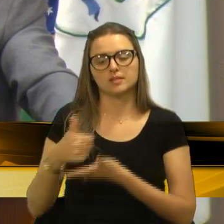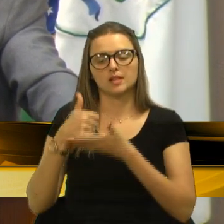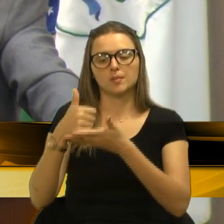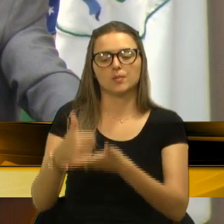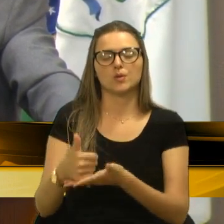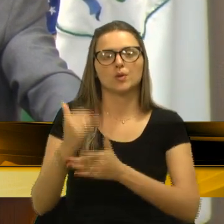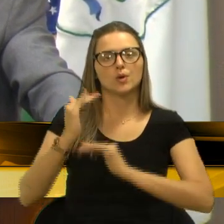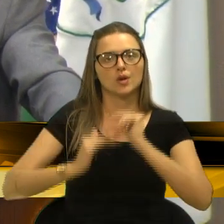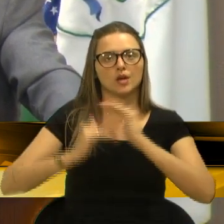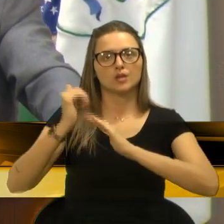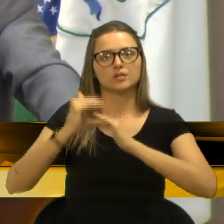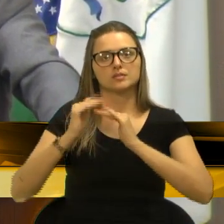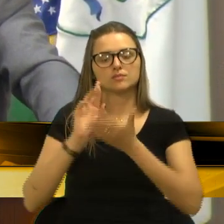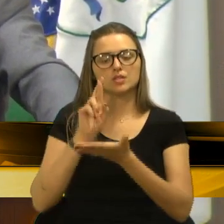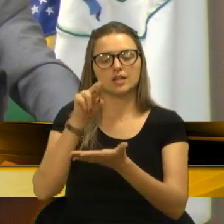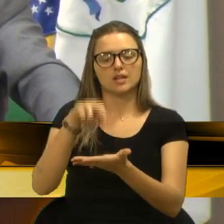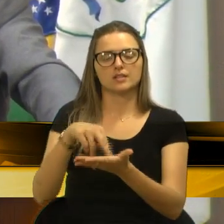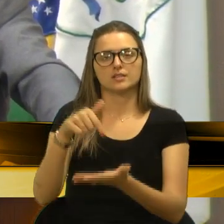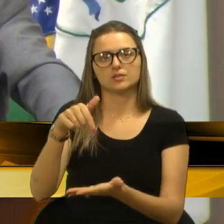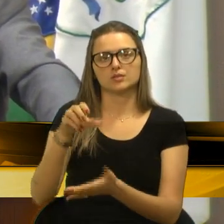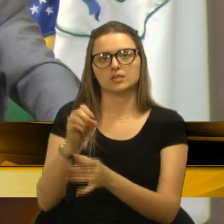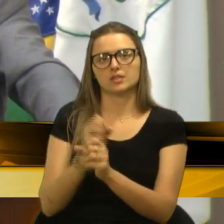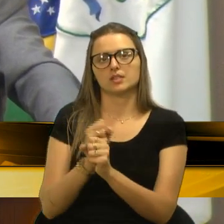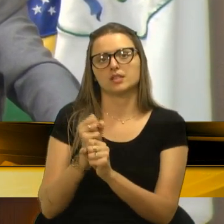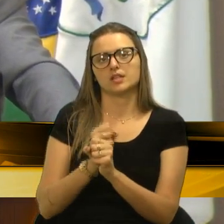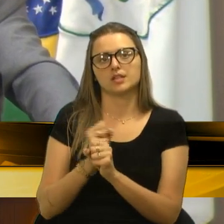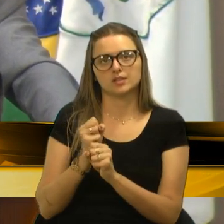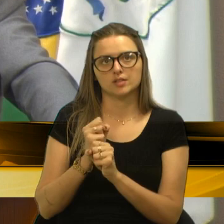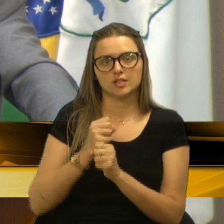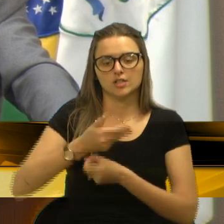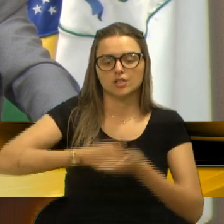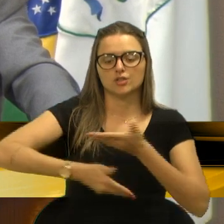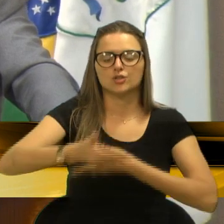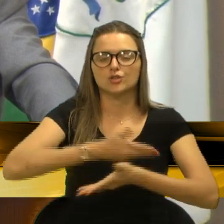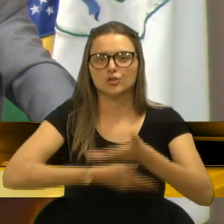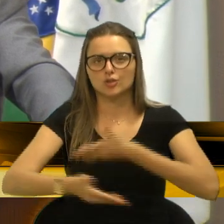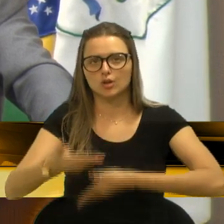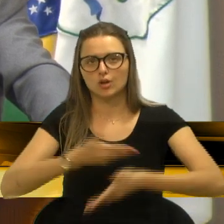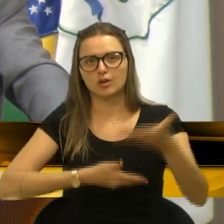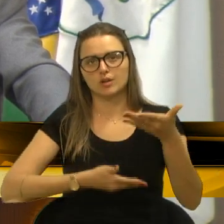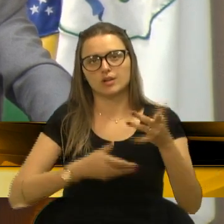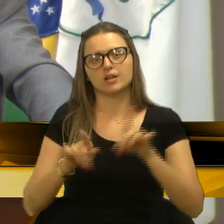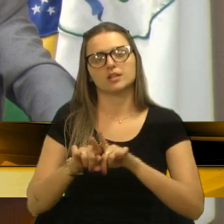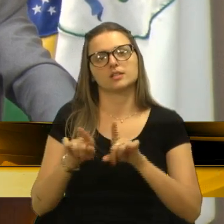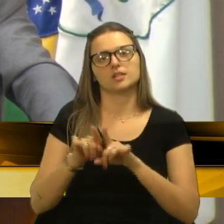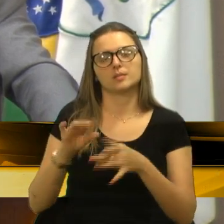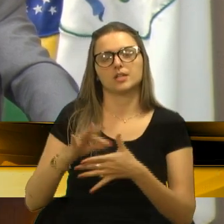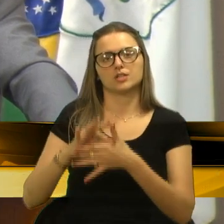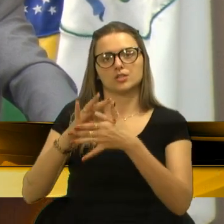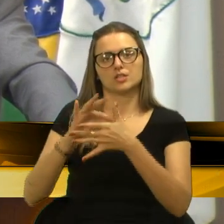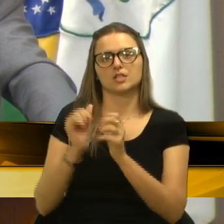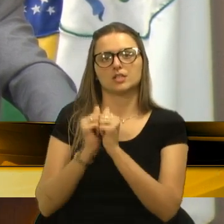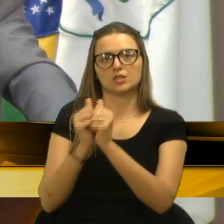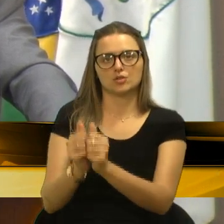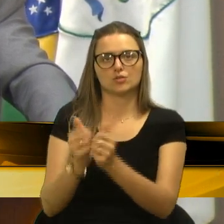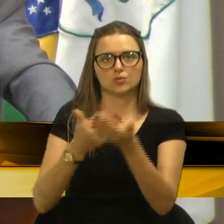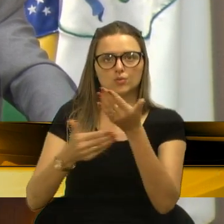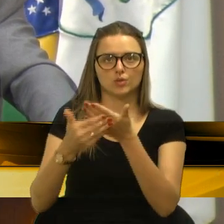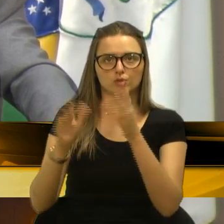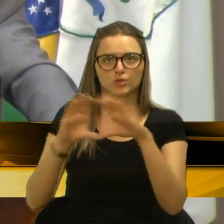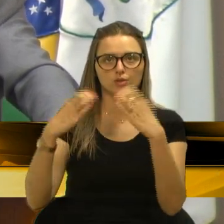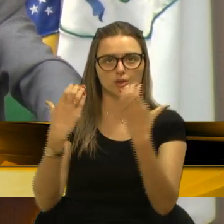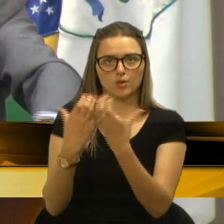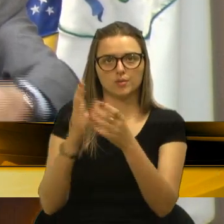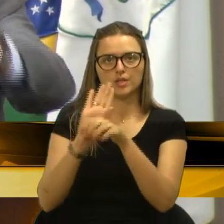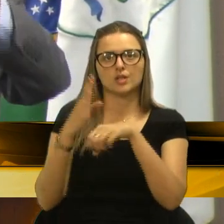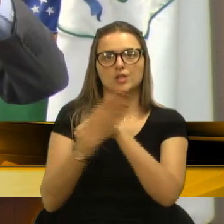de realizações, de entrosamento e de liderança junto à comunidade do bairro Rio Branco.